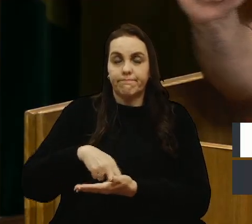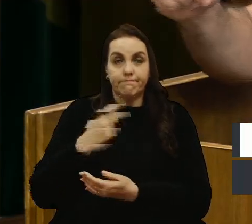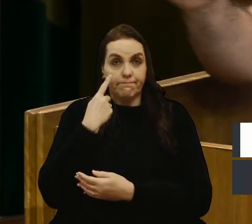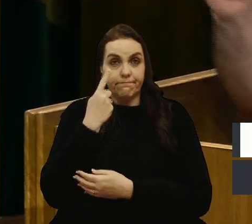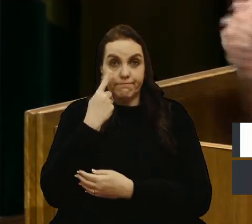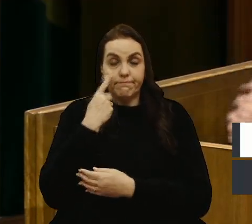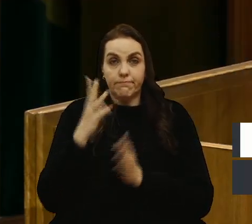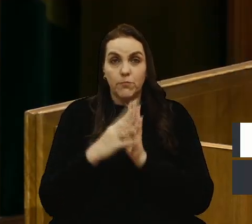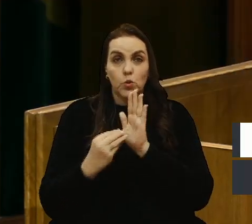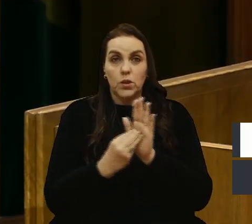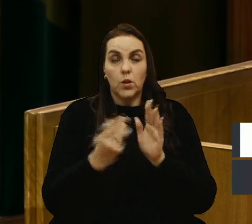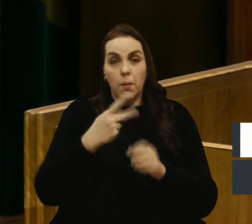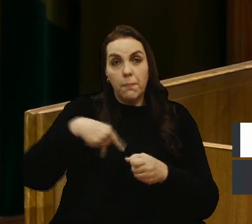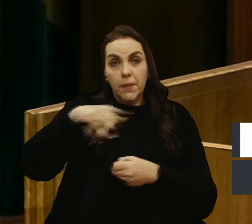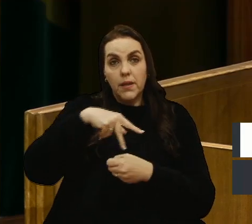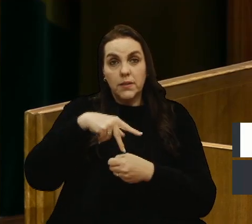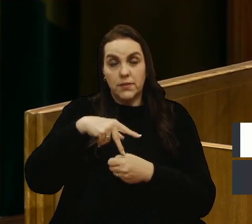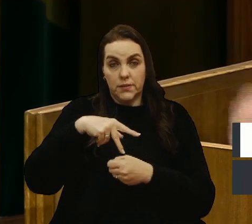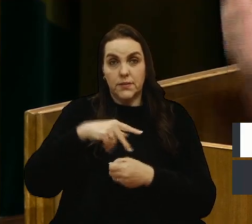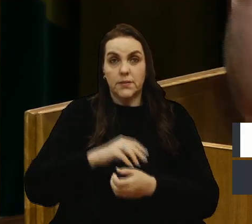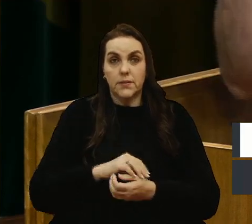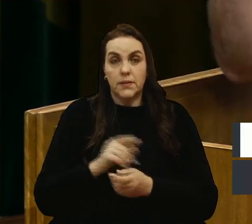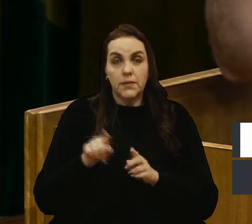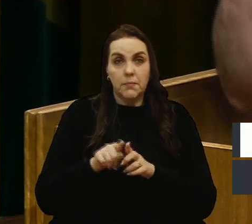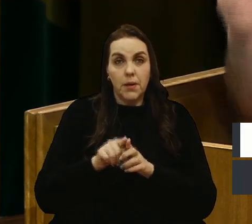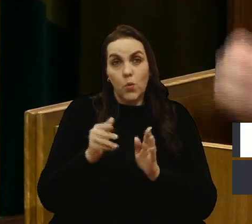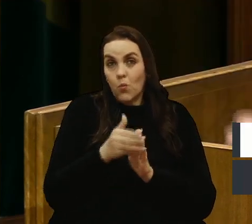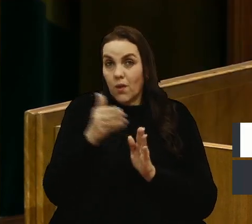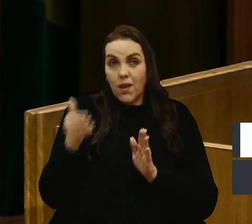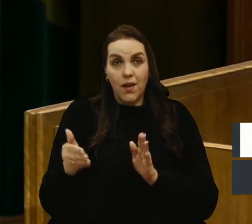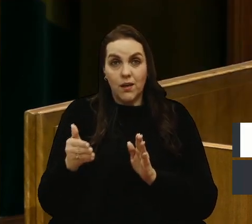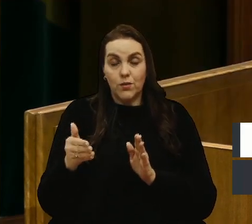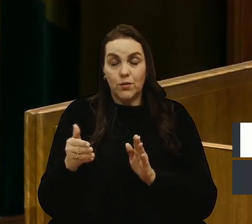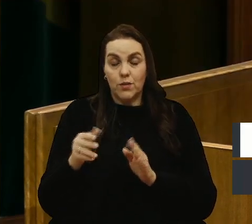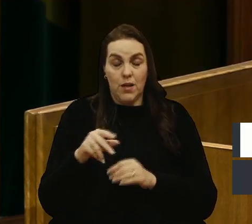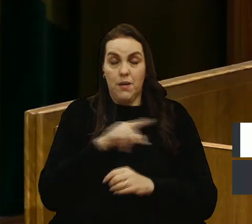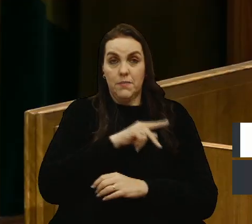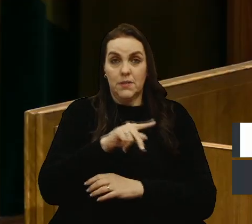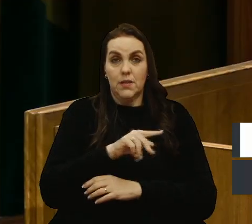exemplo de outro país, aqui ao lado com o presidente Bukele.